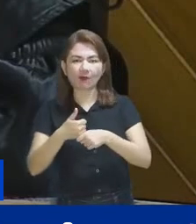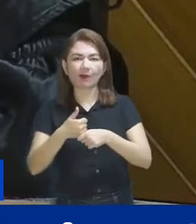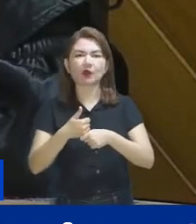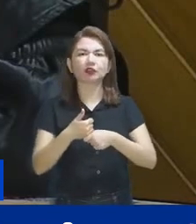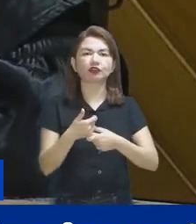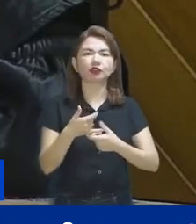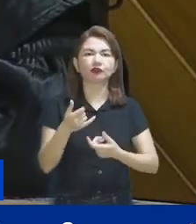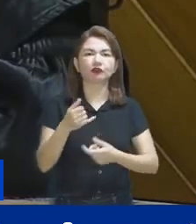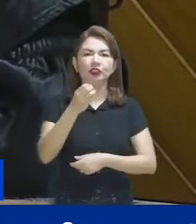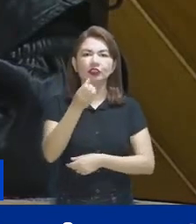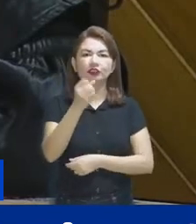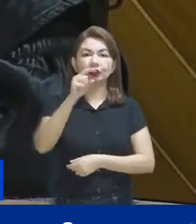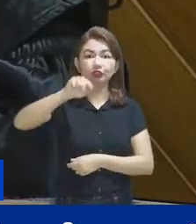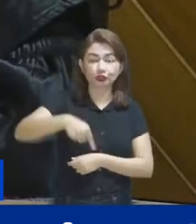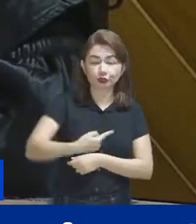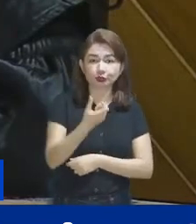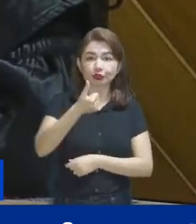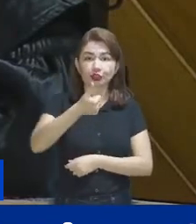de R$